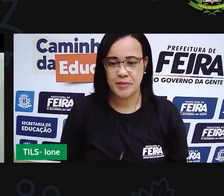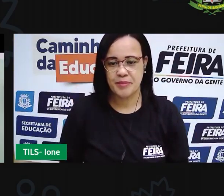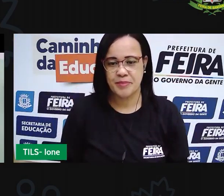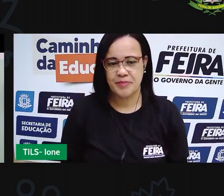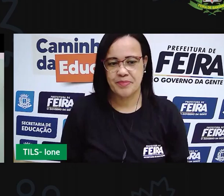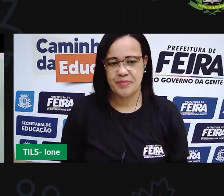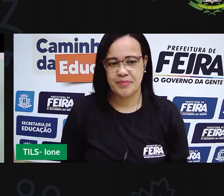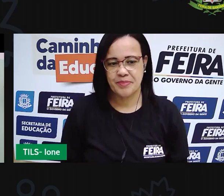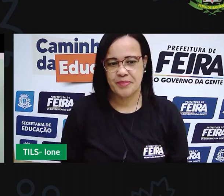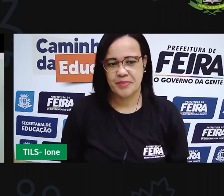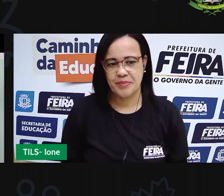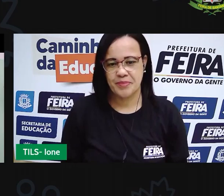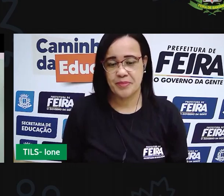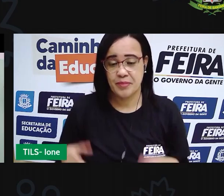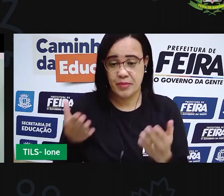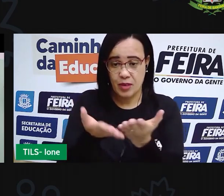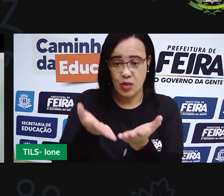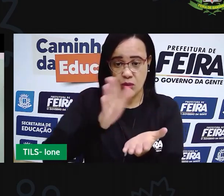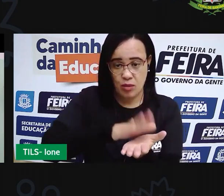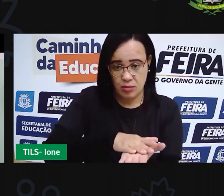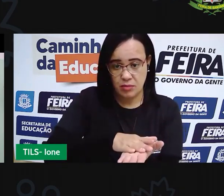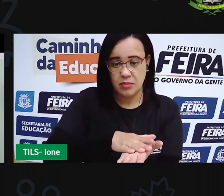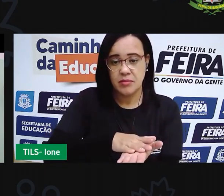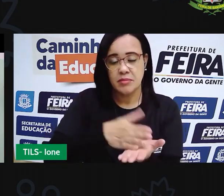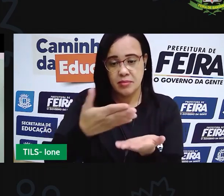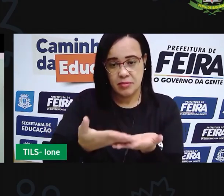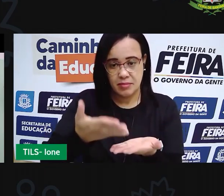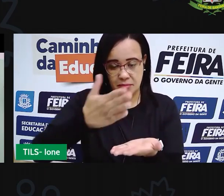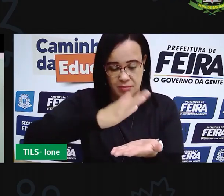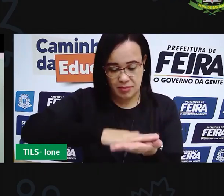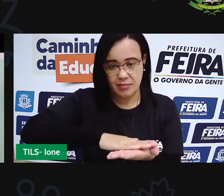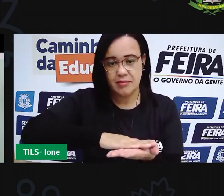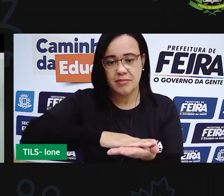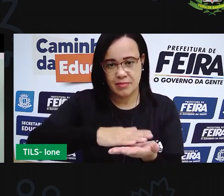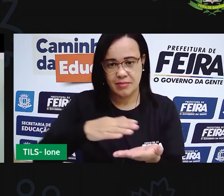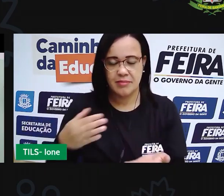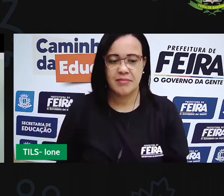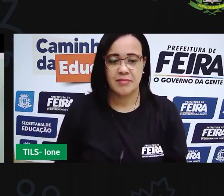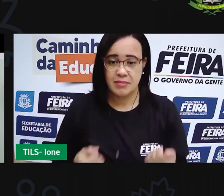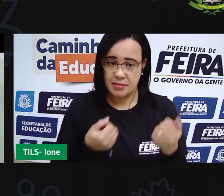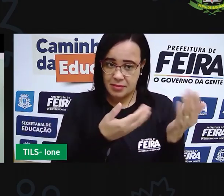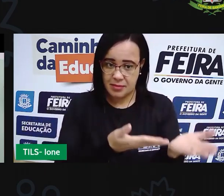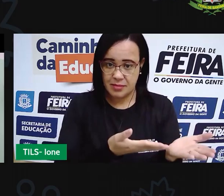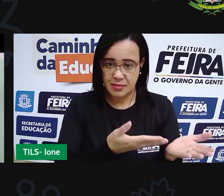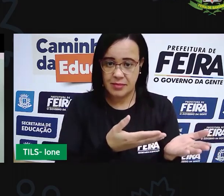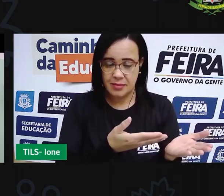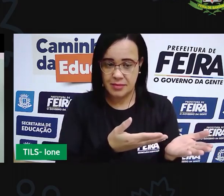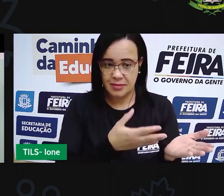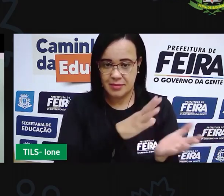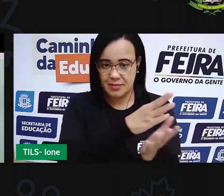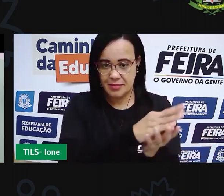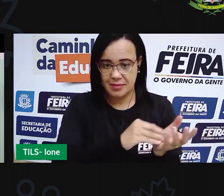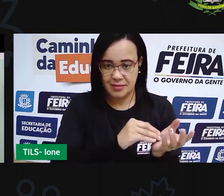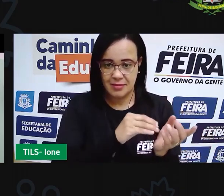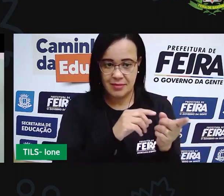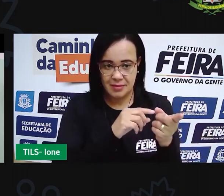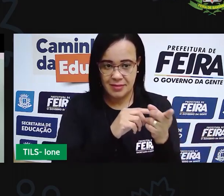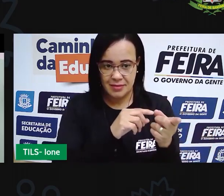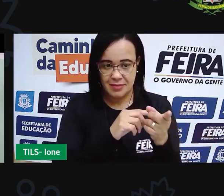uma dobradura. A dobradura do chapéu de três pontas. Então, o